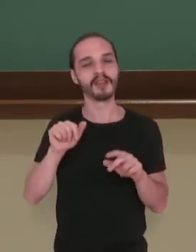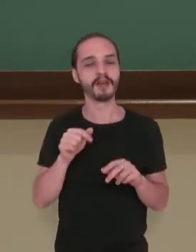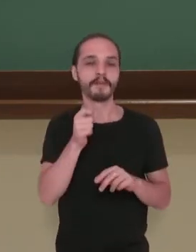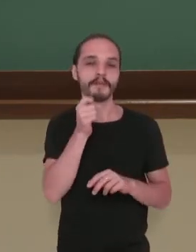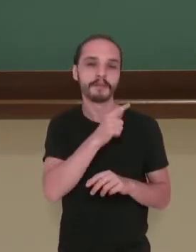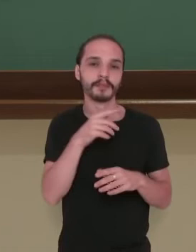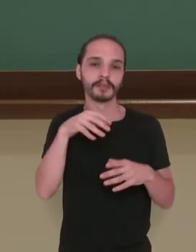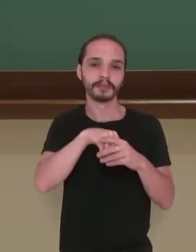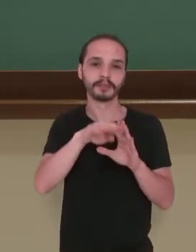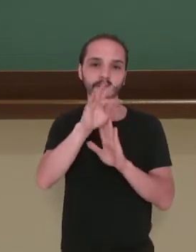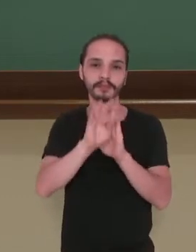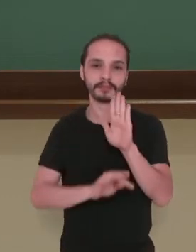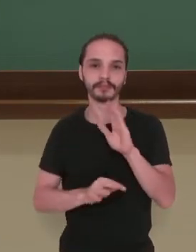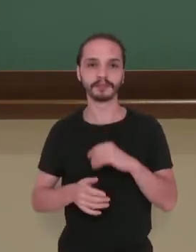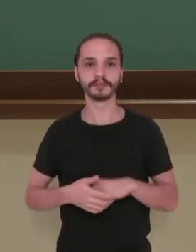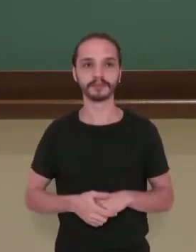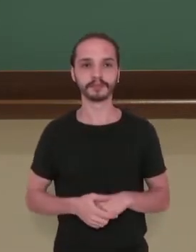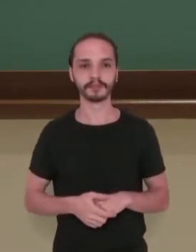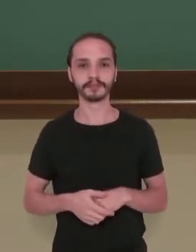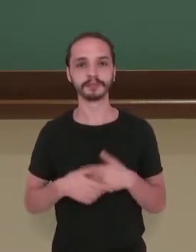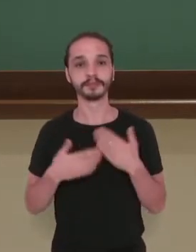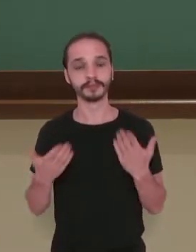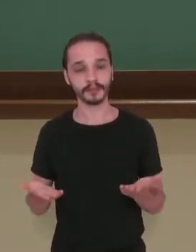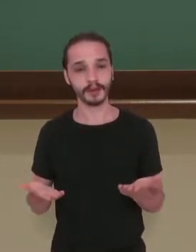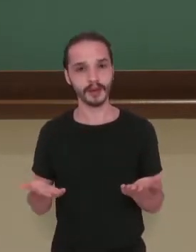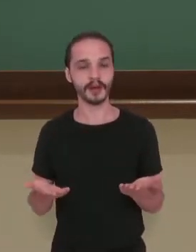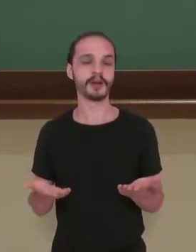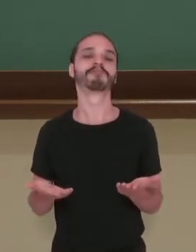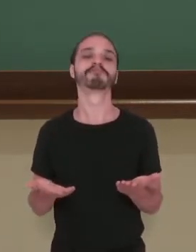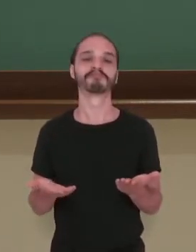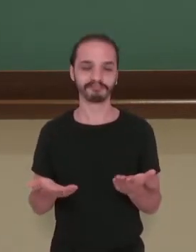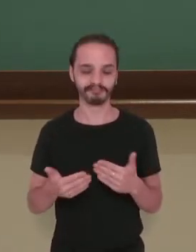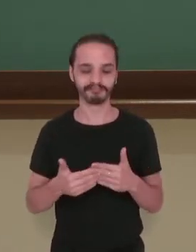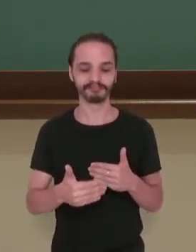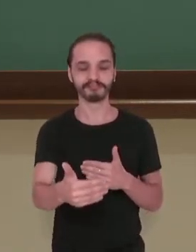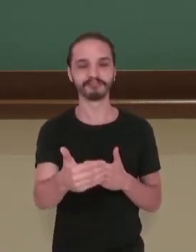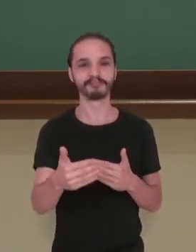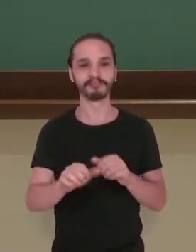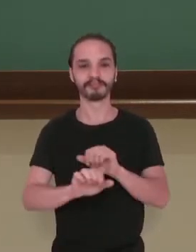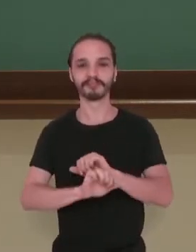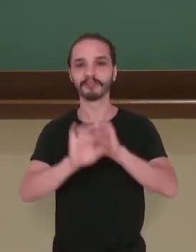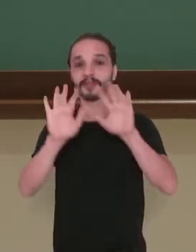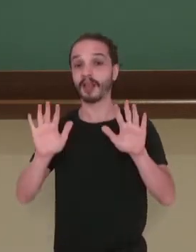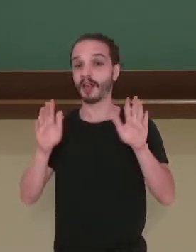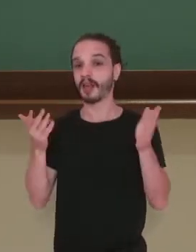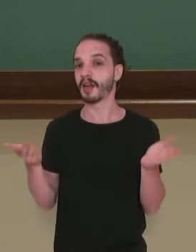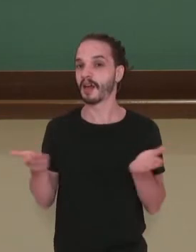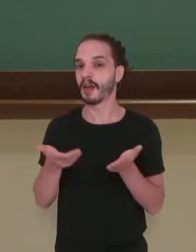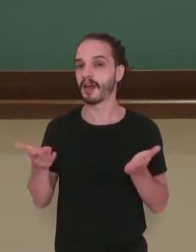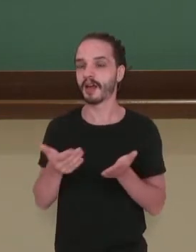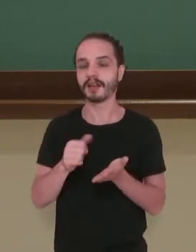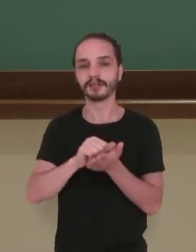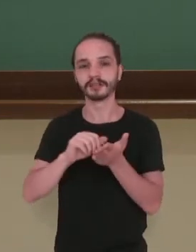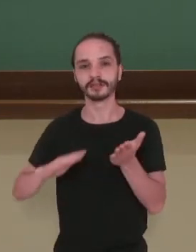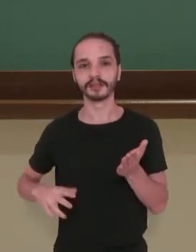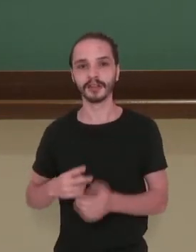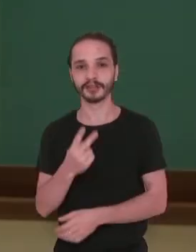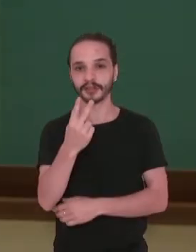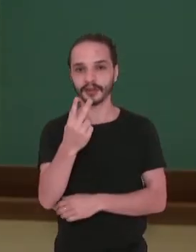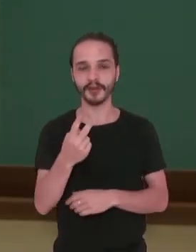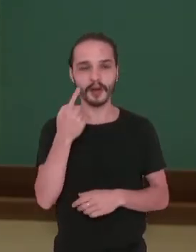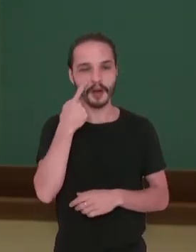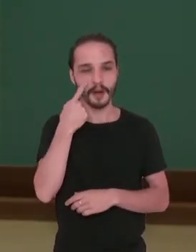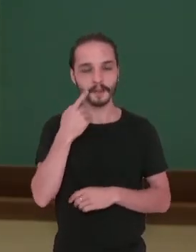no texto. Com isto, tchan, tchan, tchan, tchan, claro, chegamos à atividade 2.